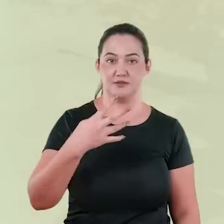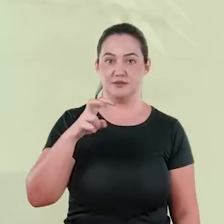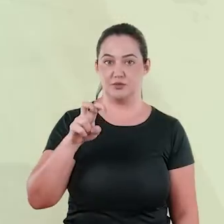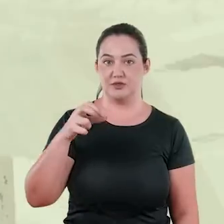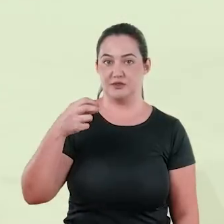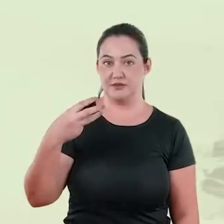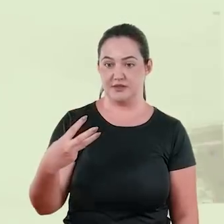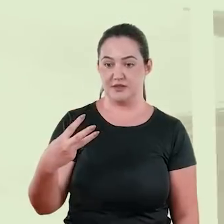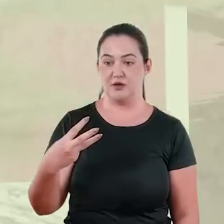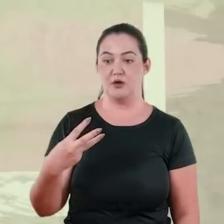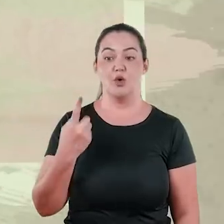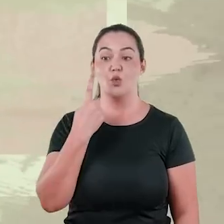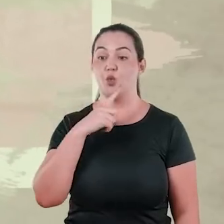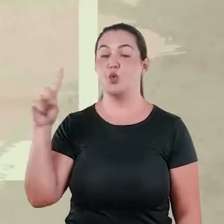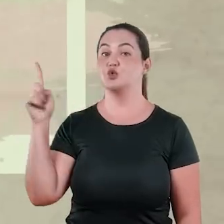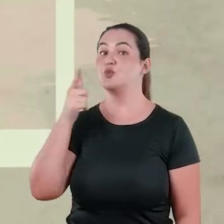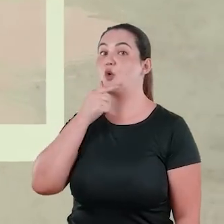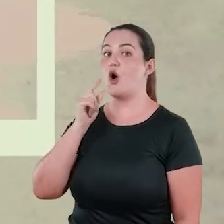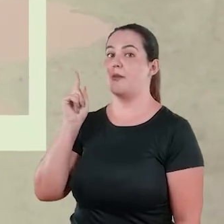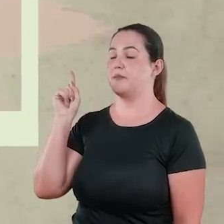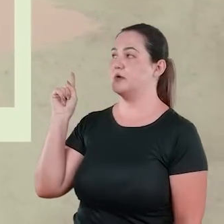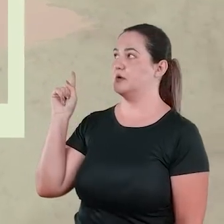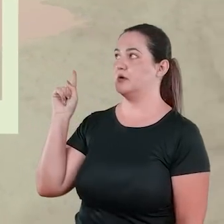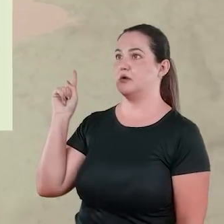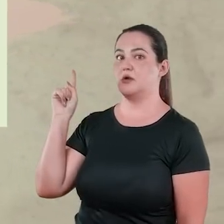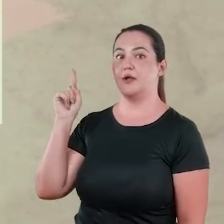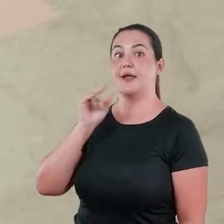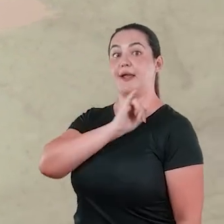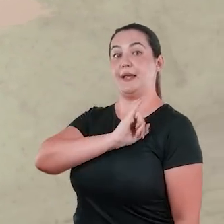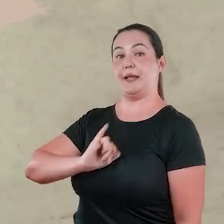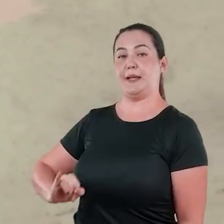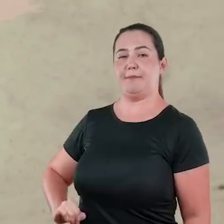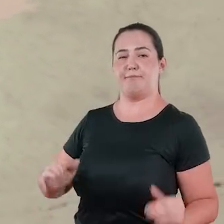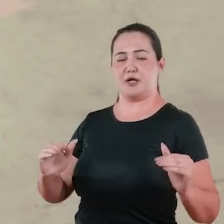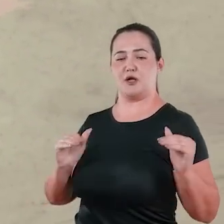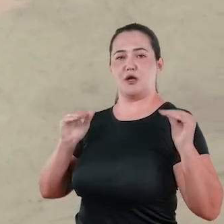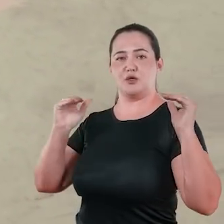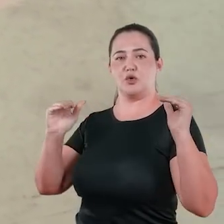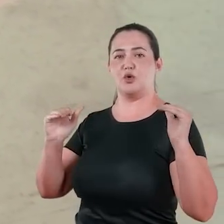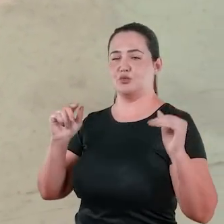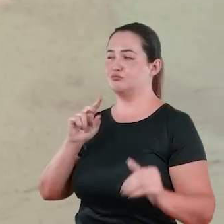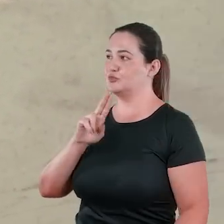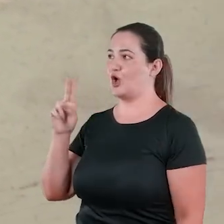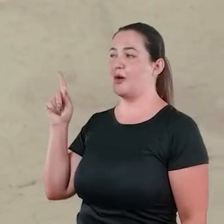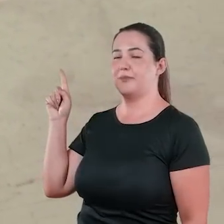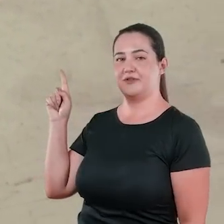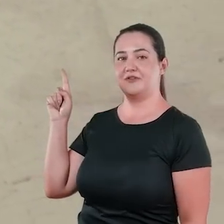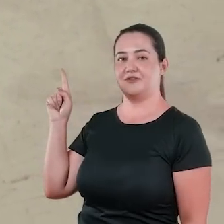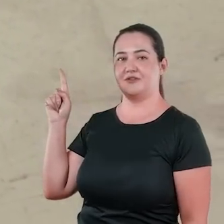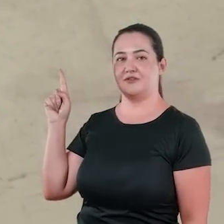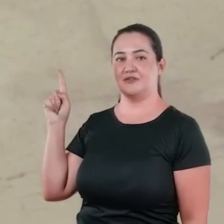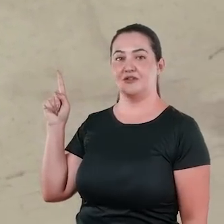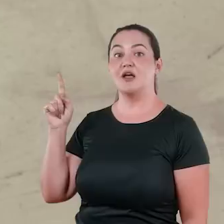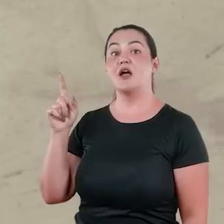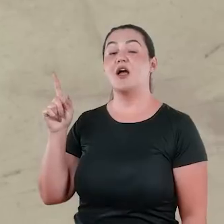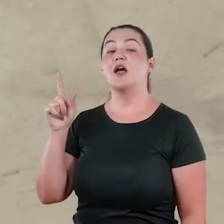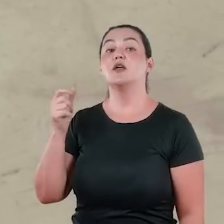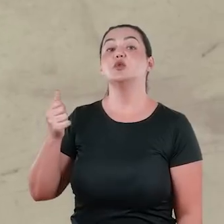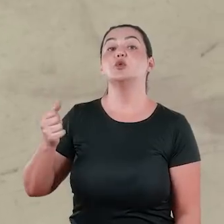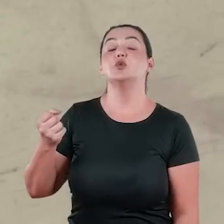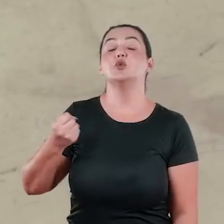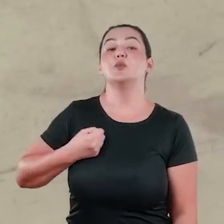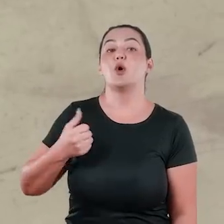o último grande imperador do Império Bizantino era Constantino XI. Ele